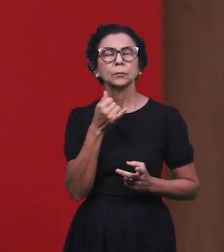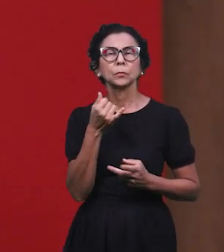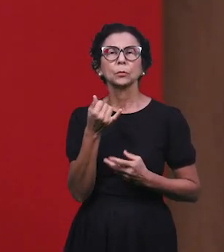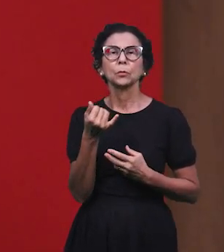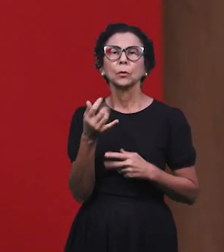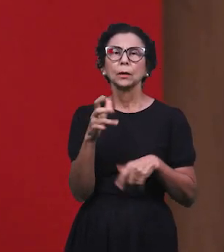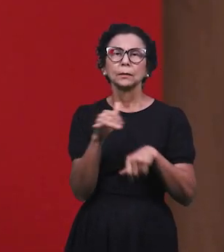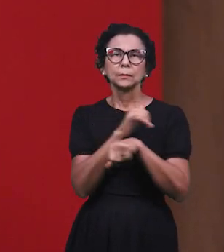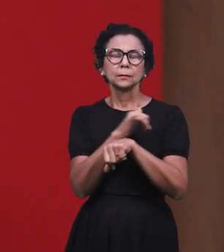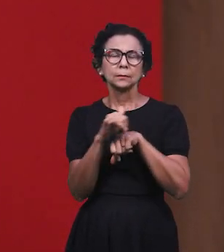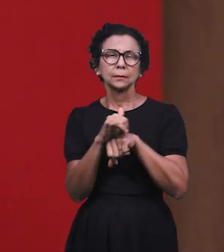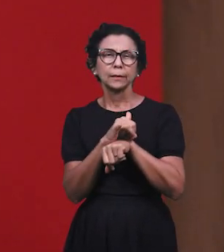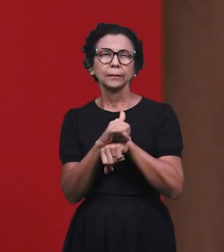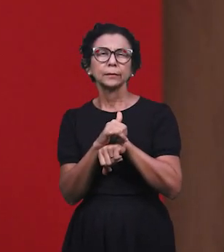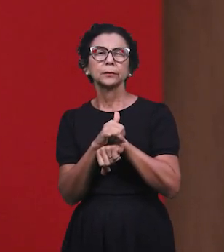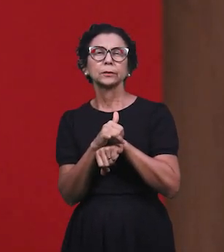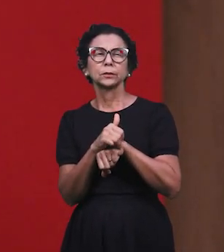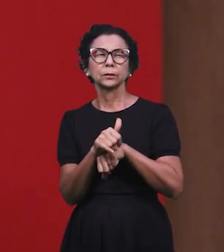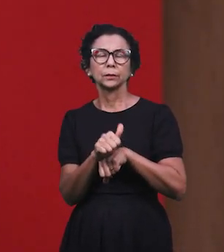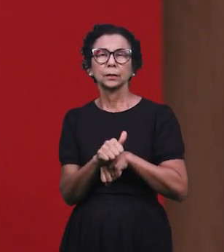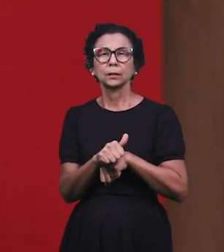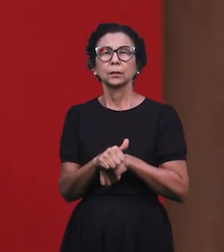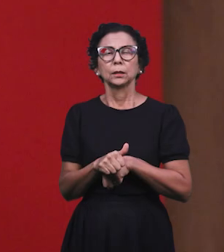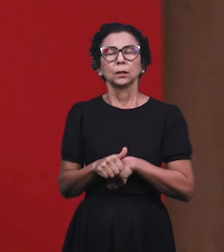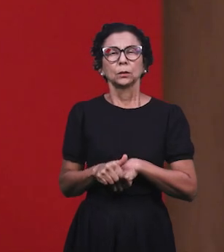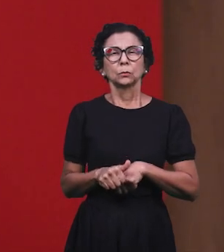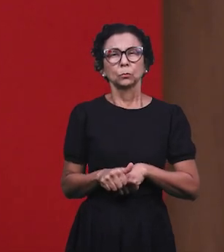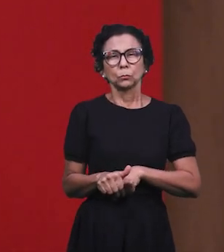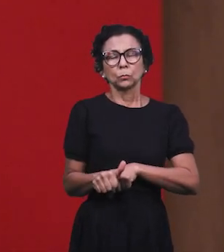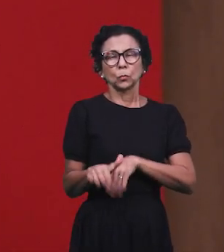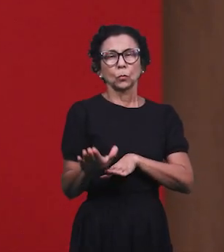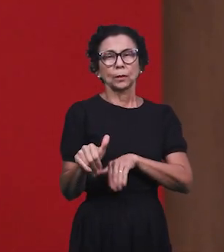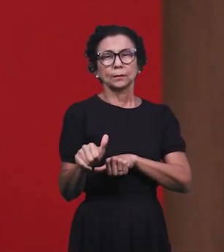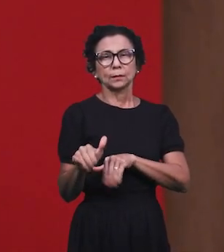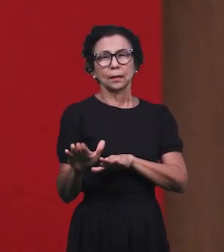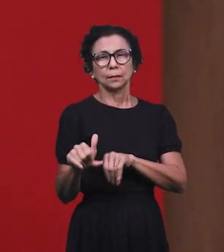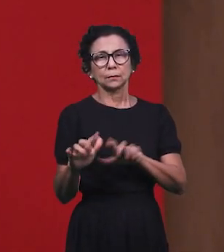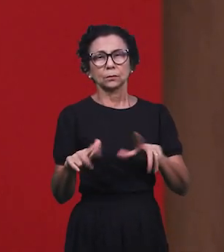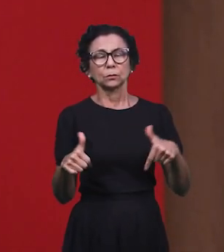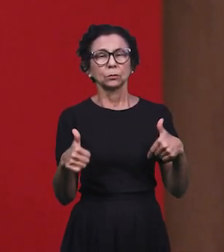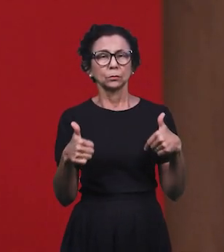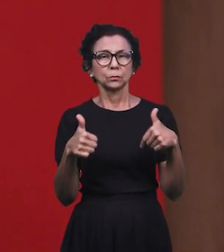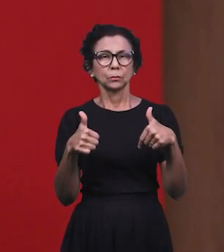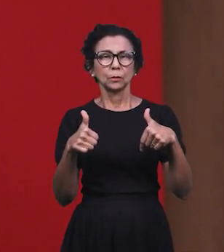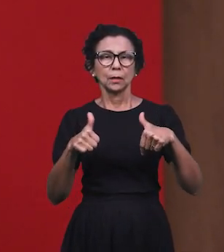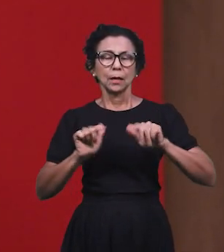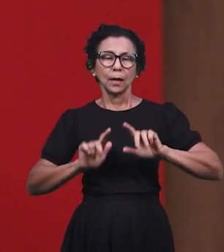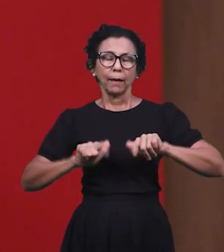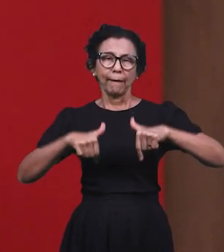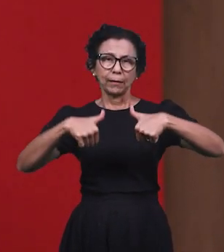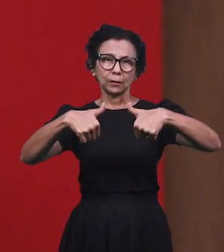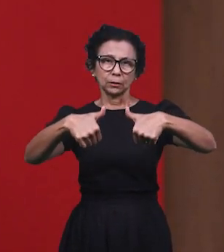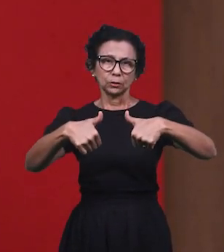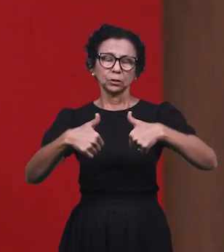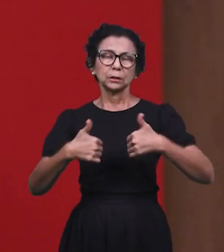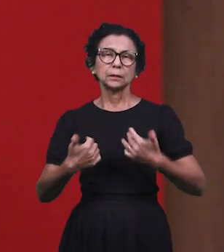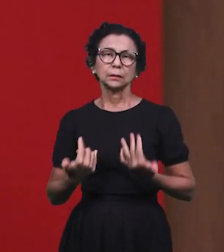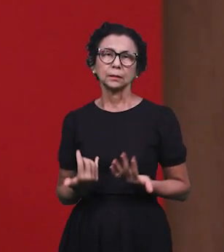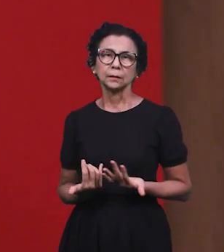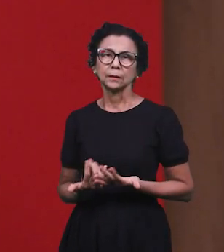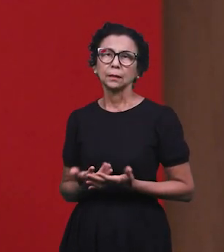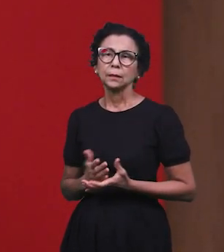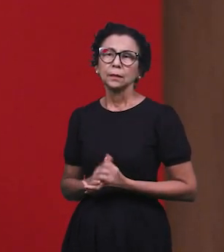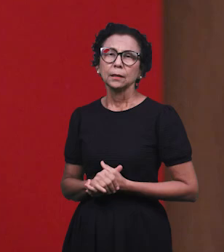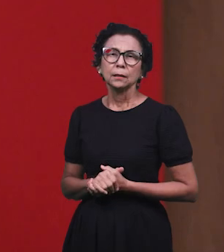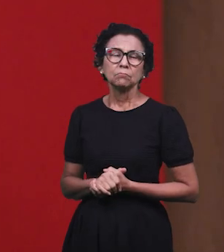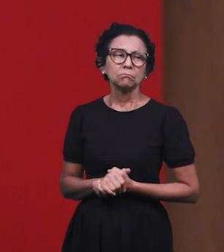do exército ele atuar dentro dessa perspectiva, dessa passagem bíblica mencionada aqui pelo